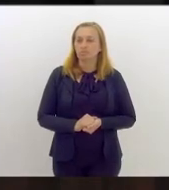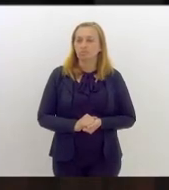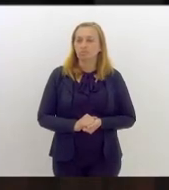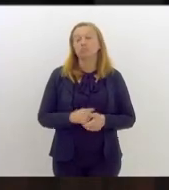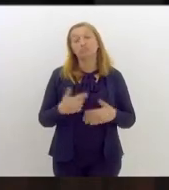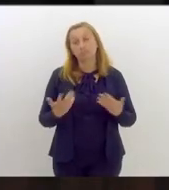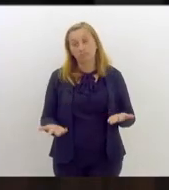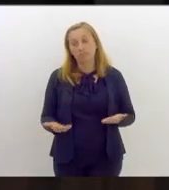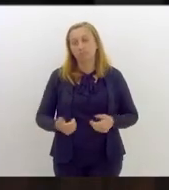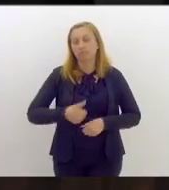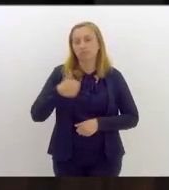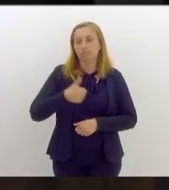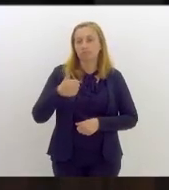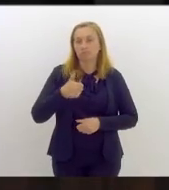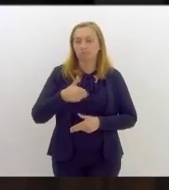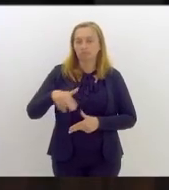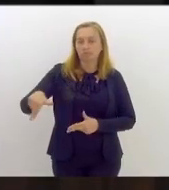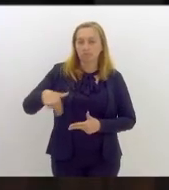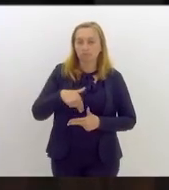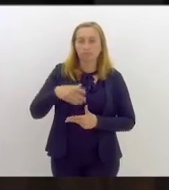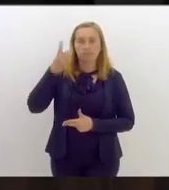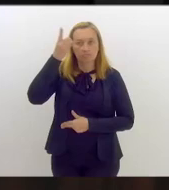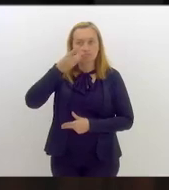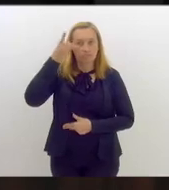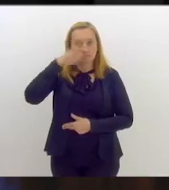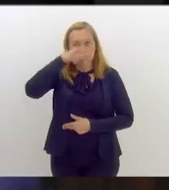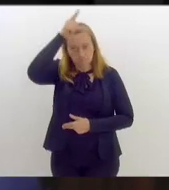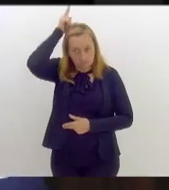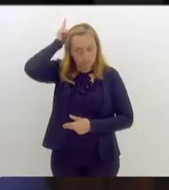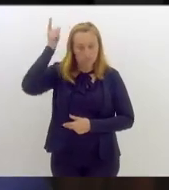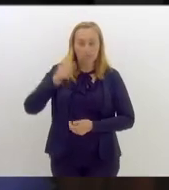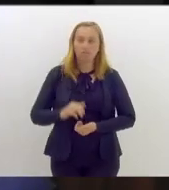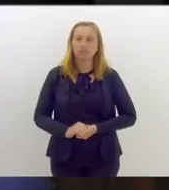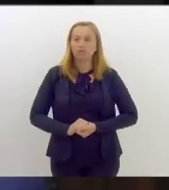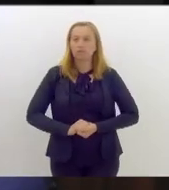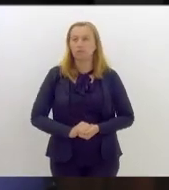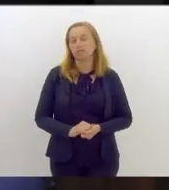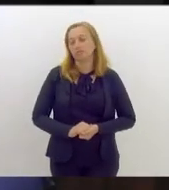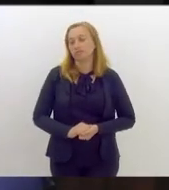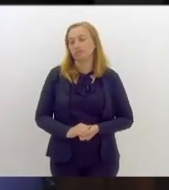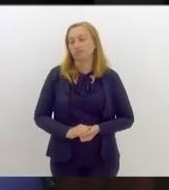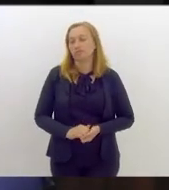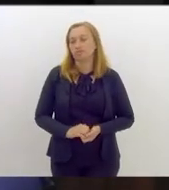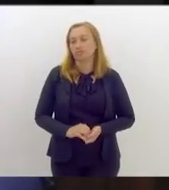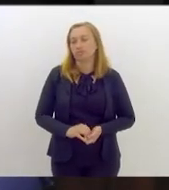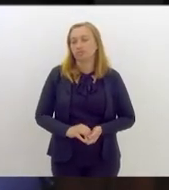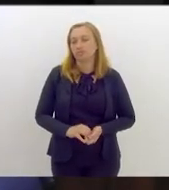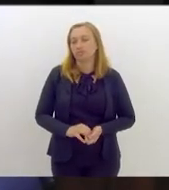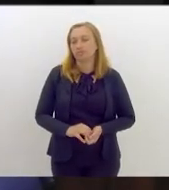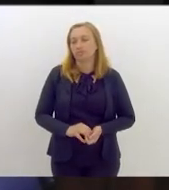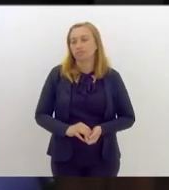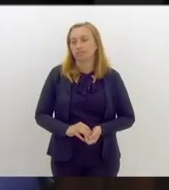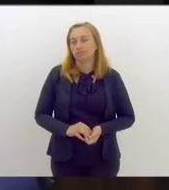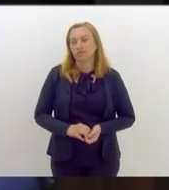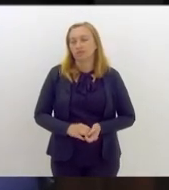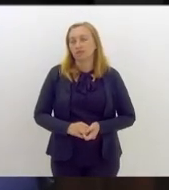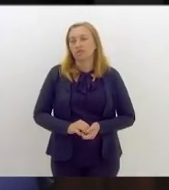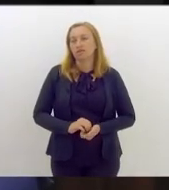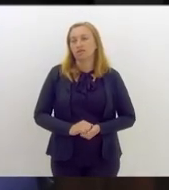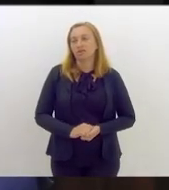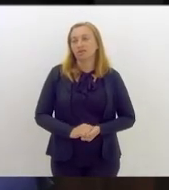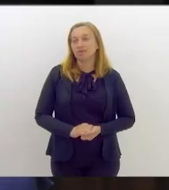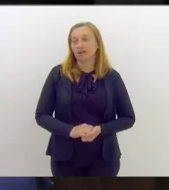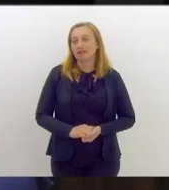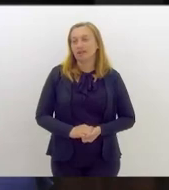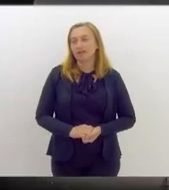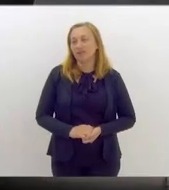Então, o primeiro orador inscrito é o nobre deputado Luiz Paulo. vamos